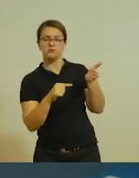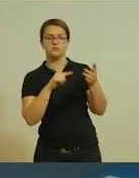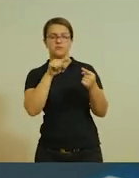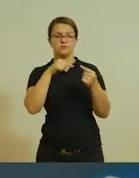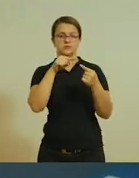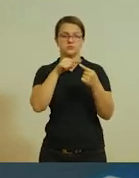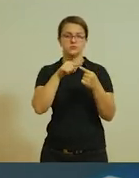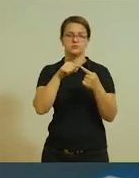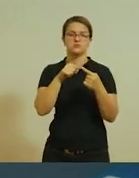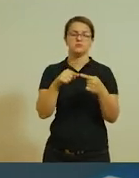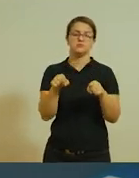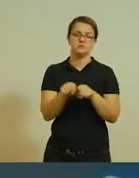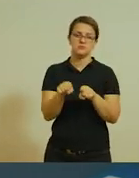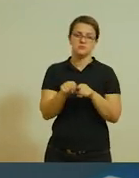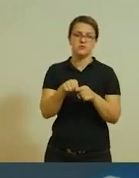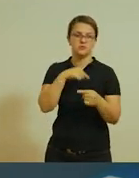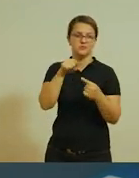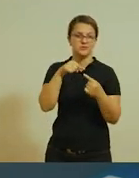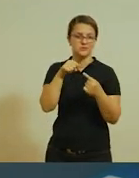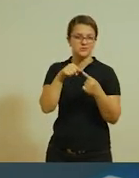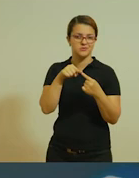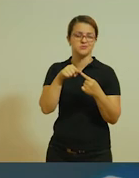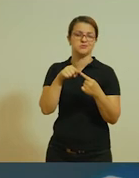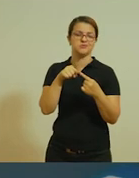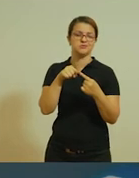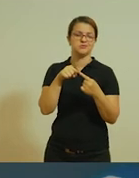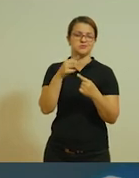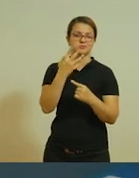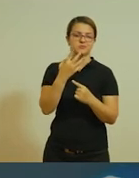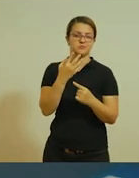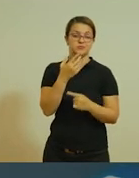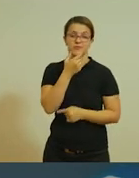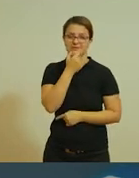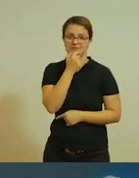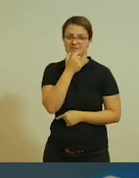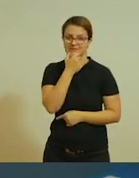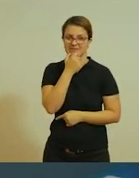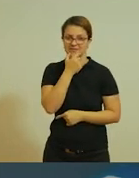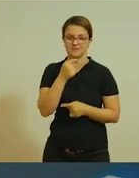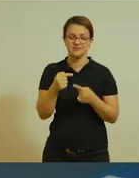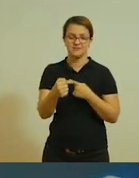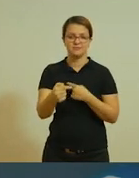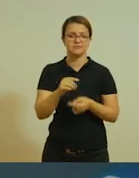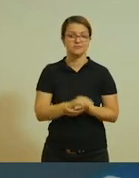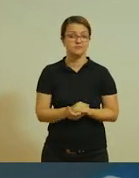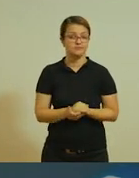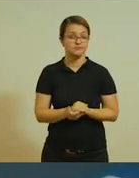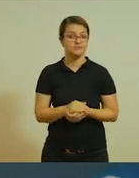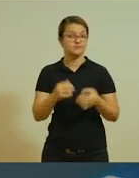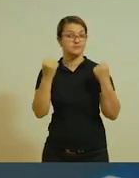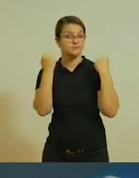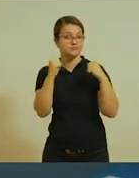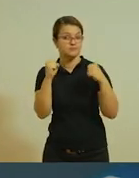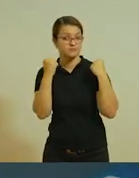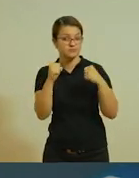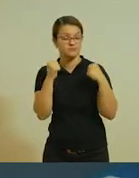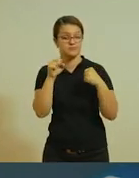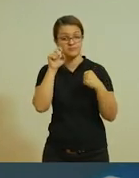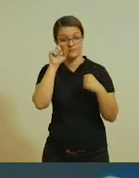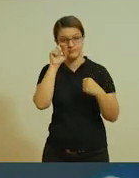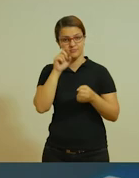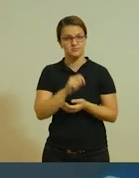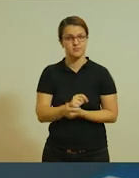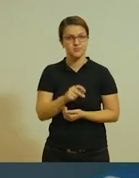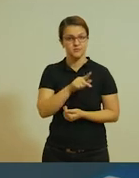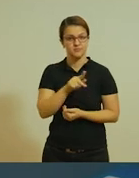como objetivo. E aí nós também cumprimos o que foi proposto para inglês essa semana. E aí, educação física, né?